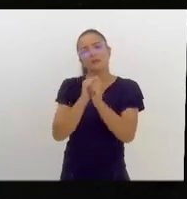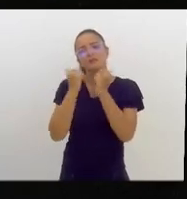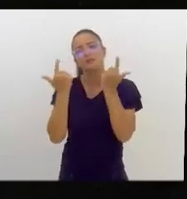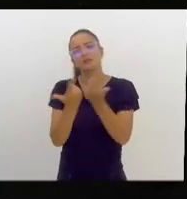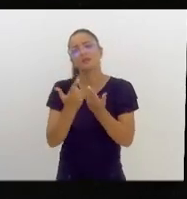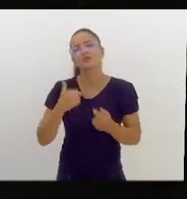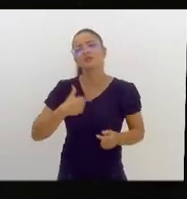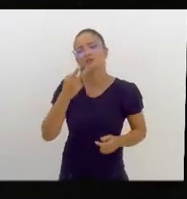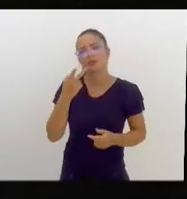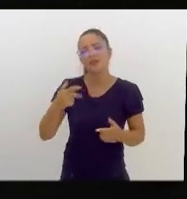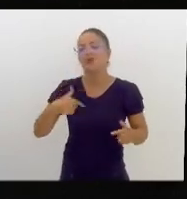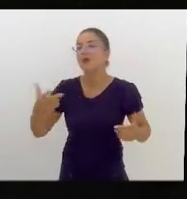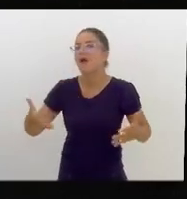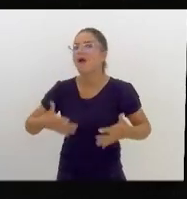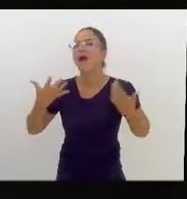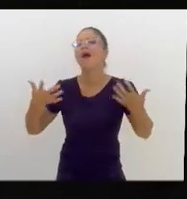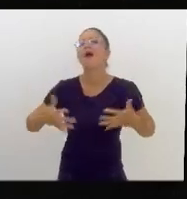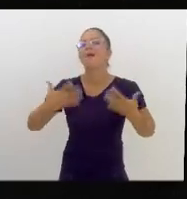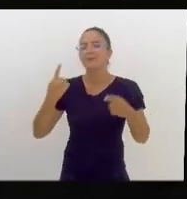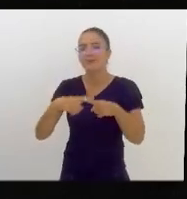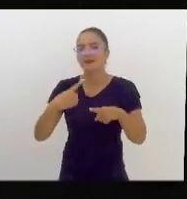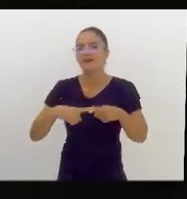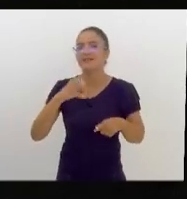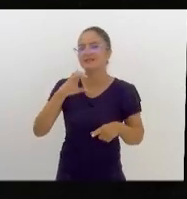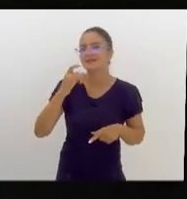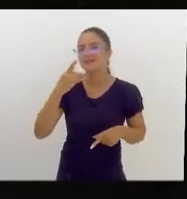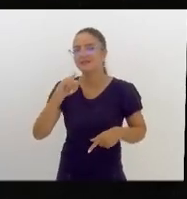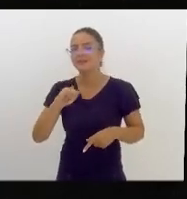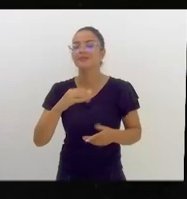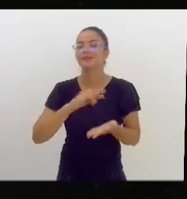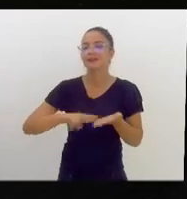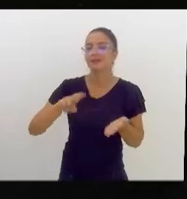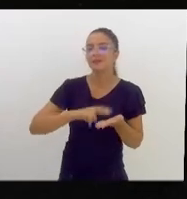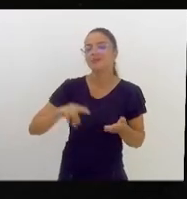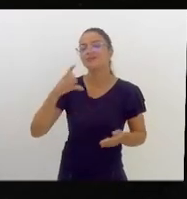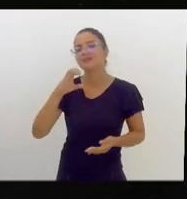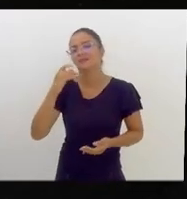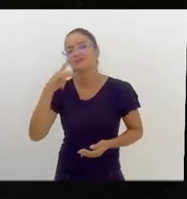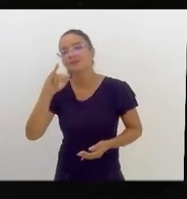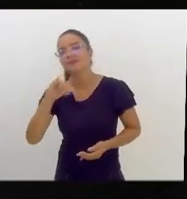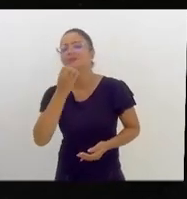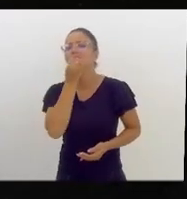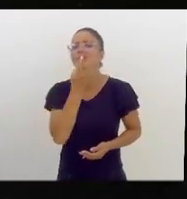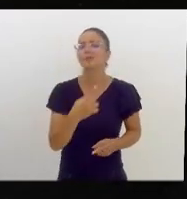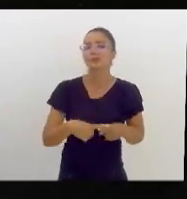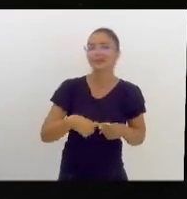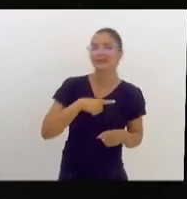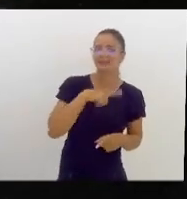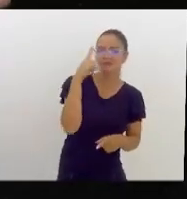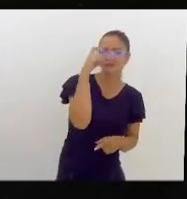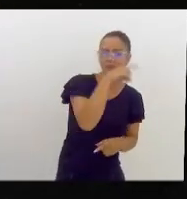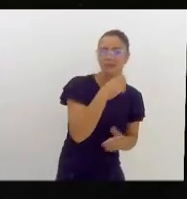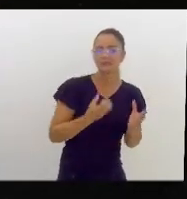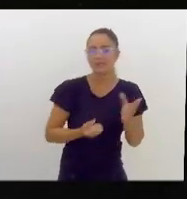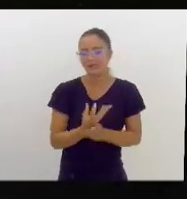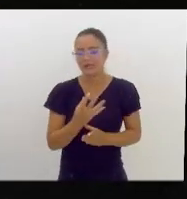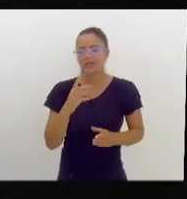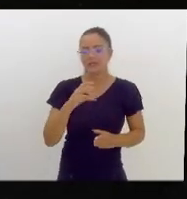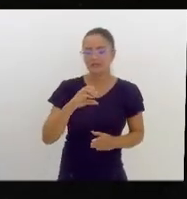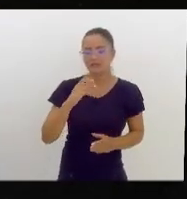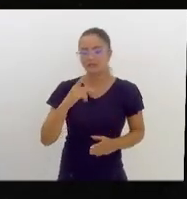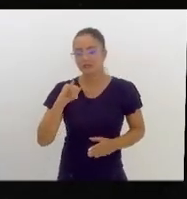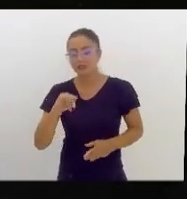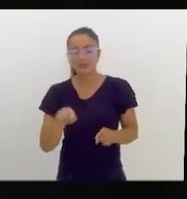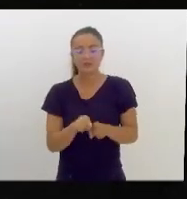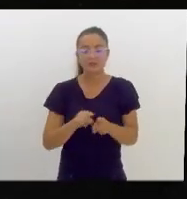de ter conseguido aprovar uma CPI, um relatório da CPI aqui nessa casa, depois de tantas dificuldades, não só para instalar, como no decorrer